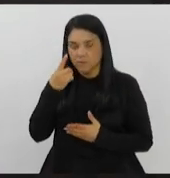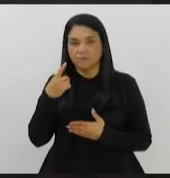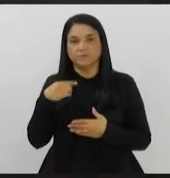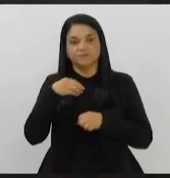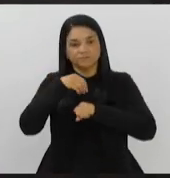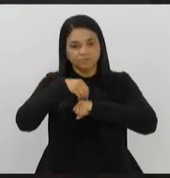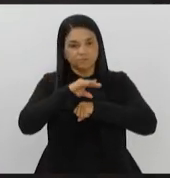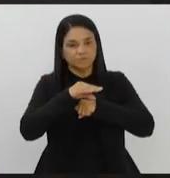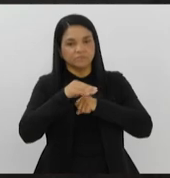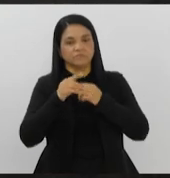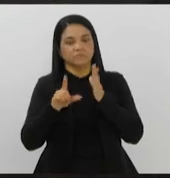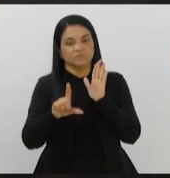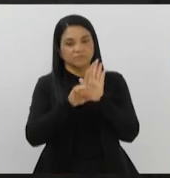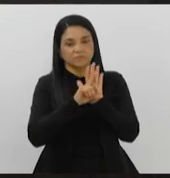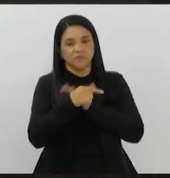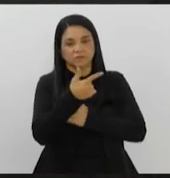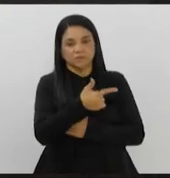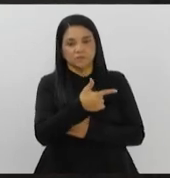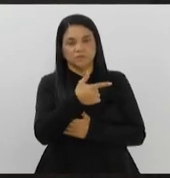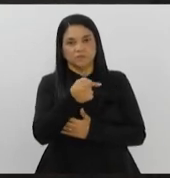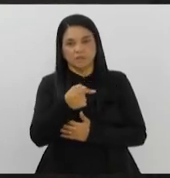indicação legislativa número